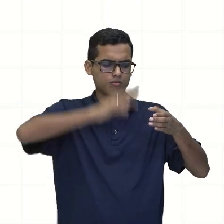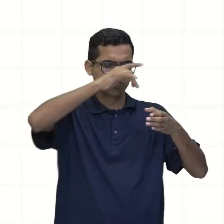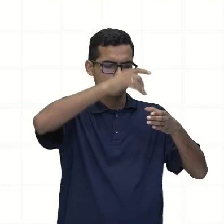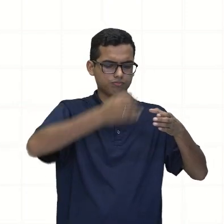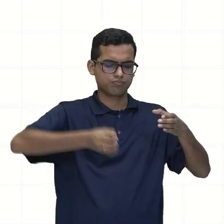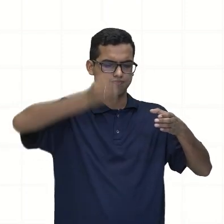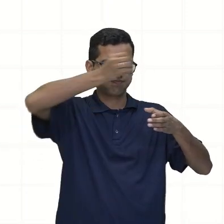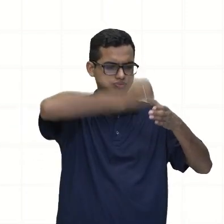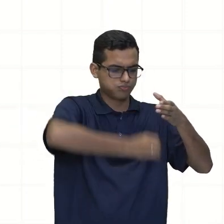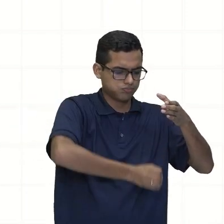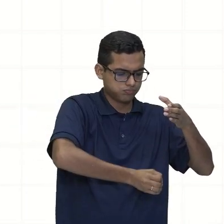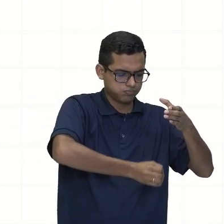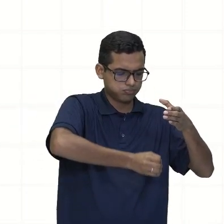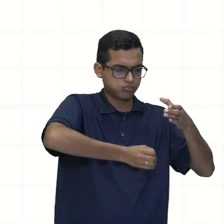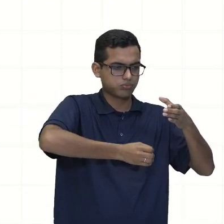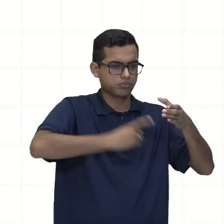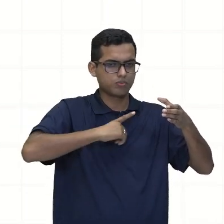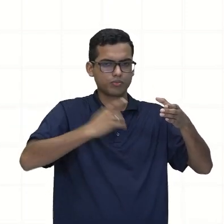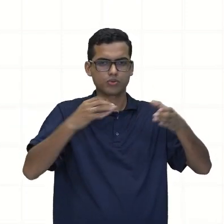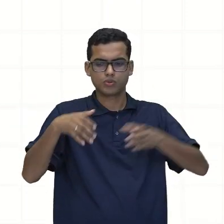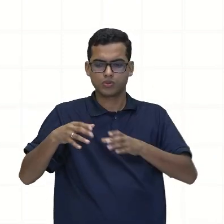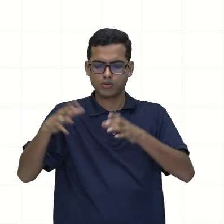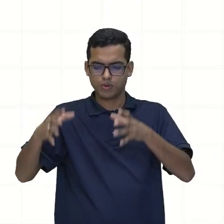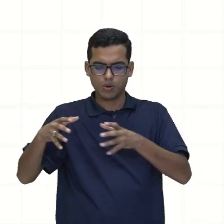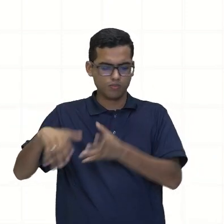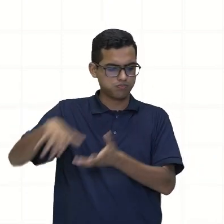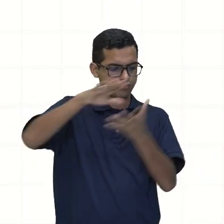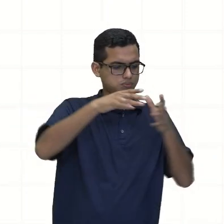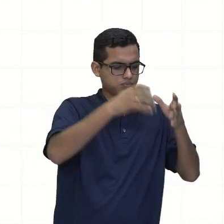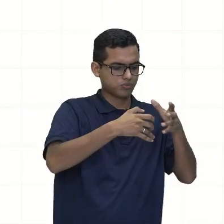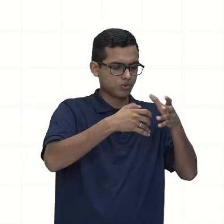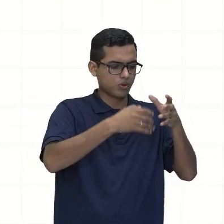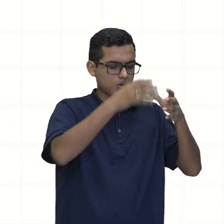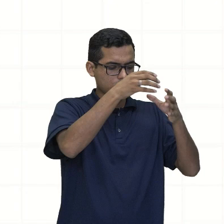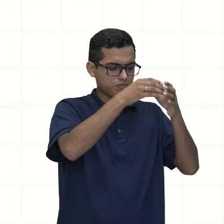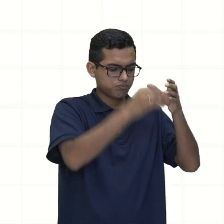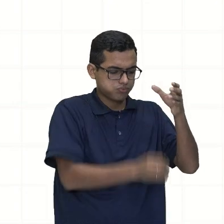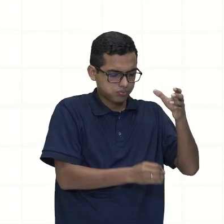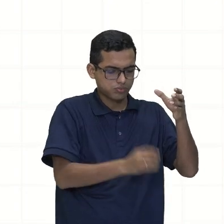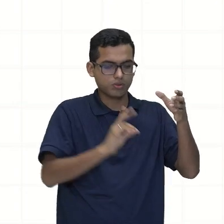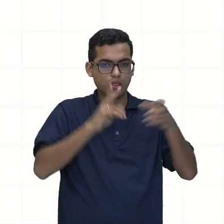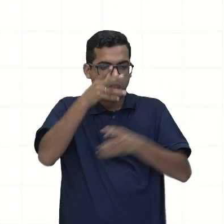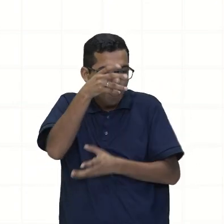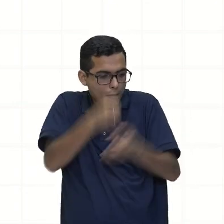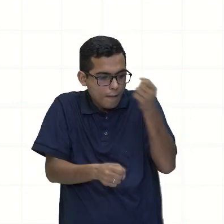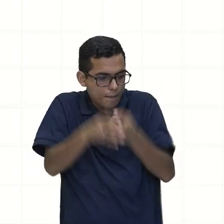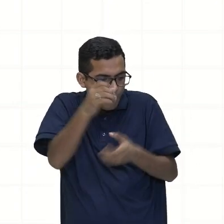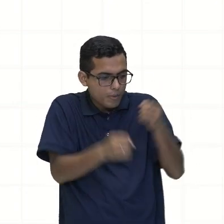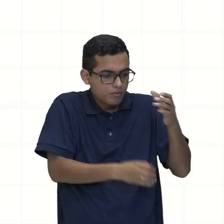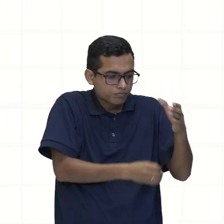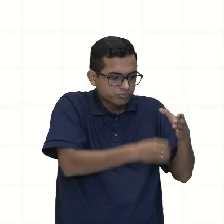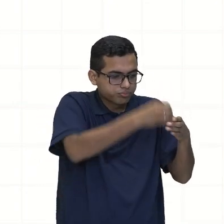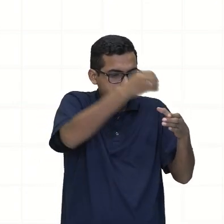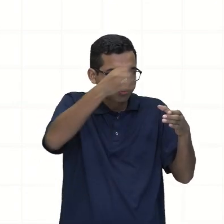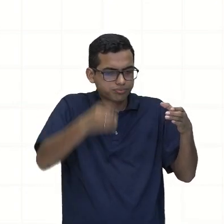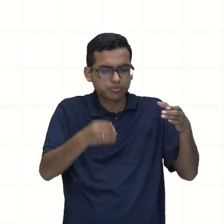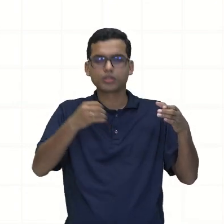ao abastecimento da população urbana, seja através de cisternas, seja